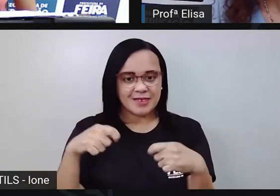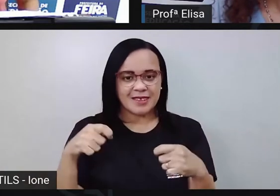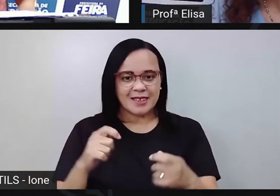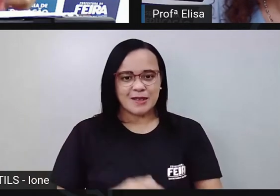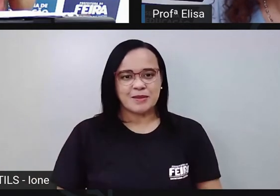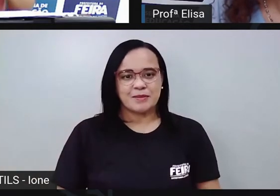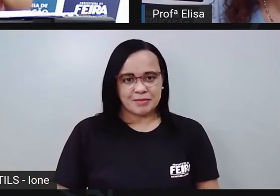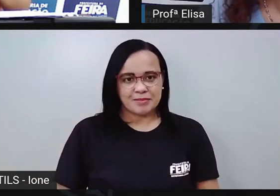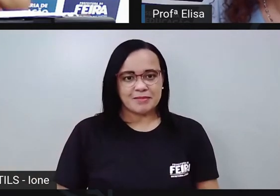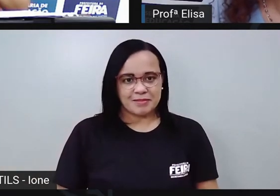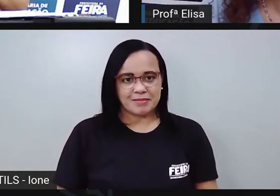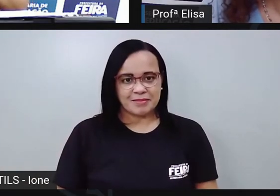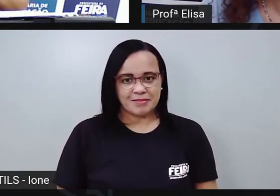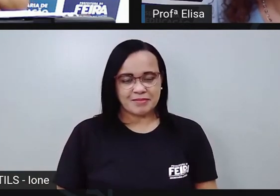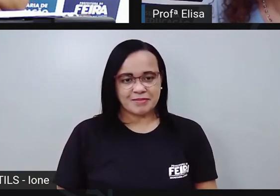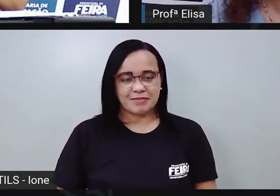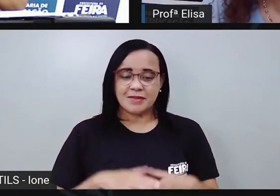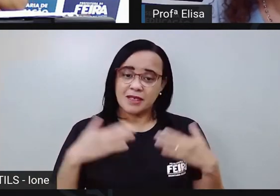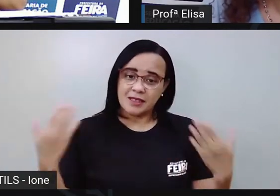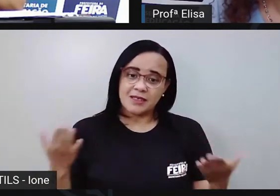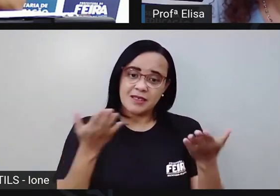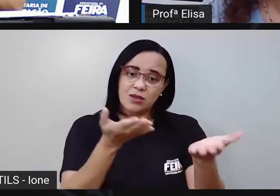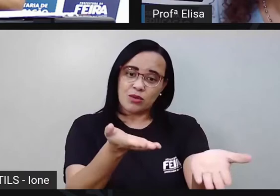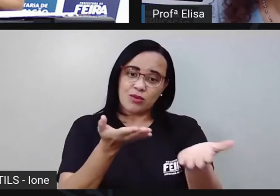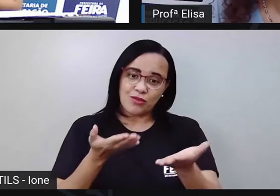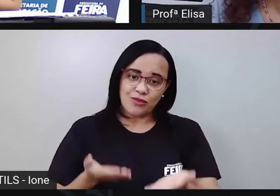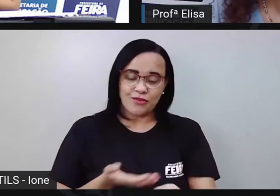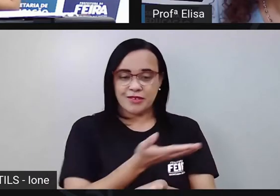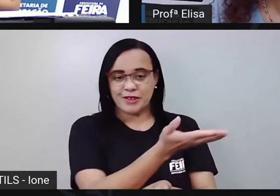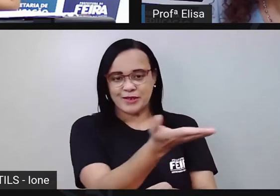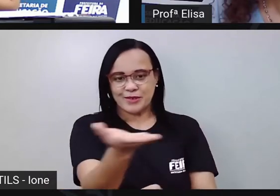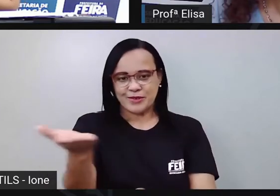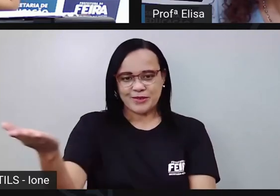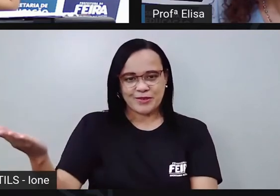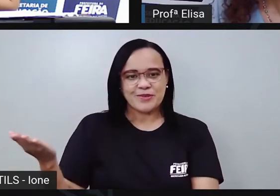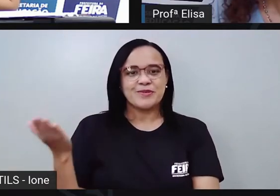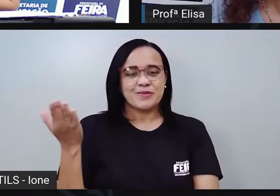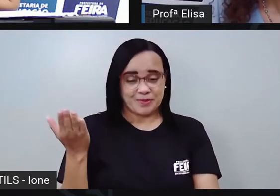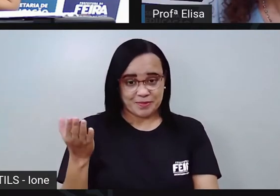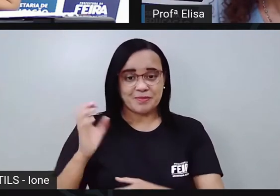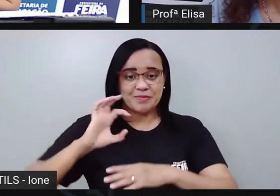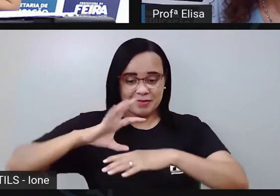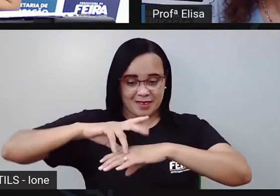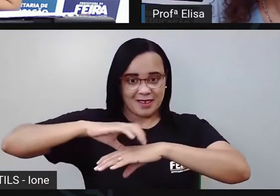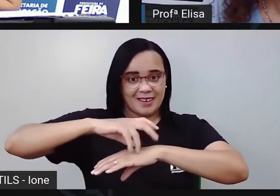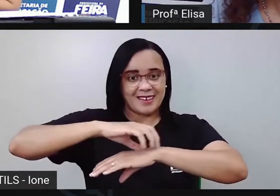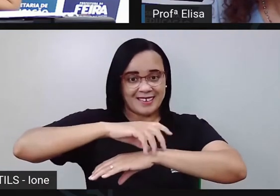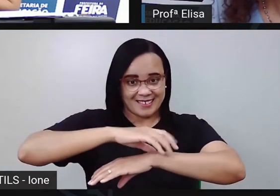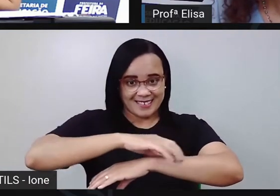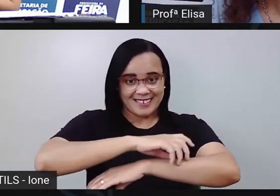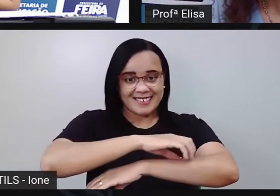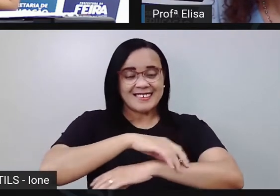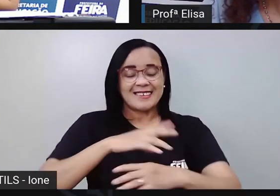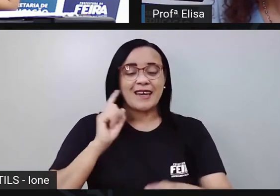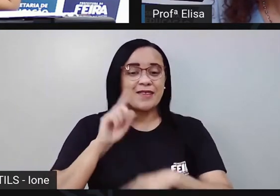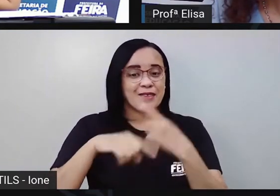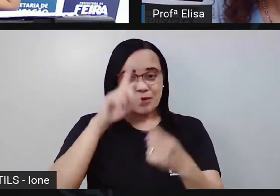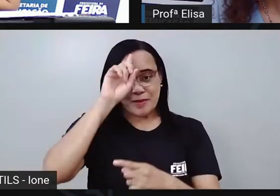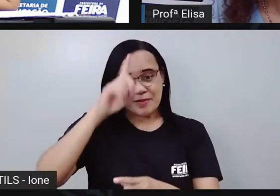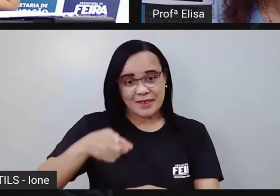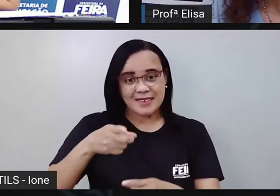então fica aqui convite para você fazer a sua dona aranha tá bom E manda para gente